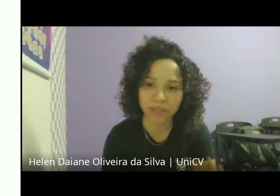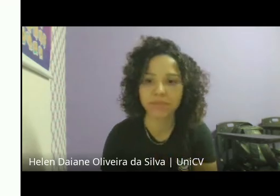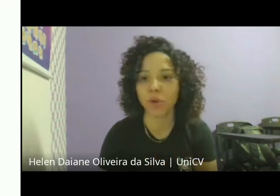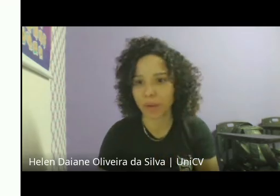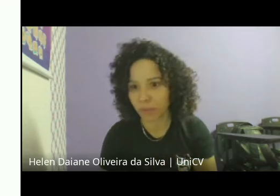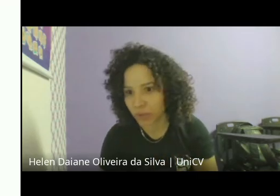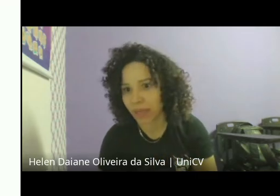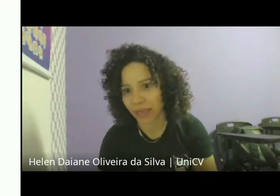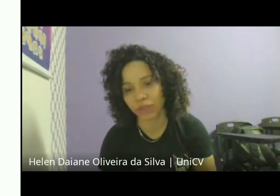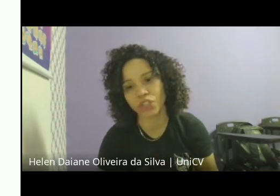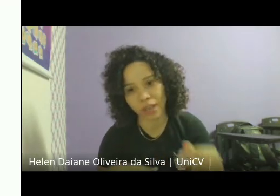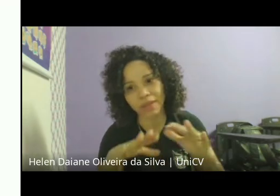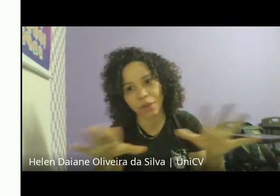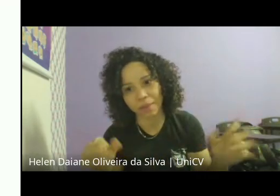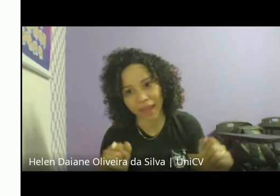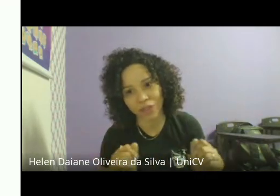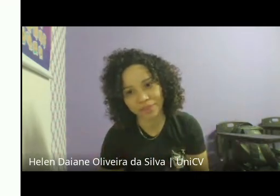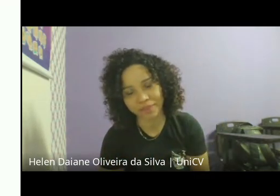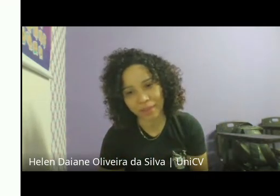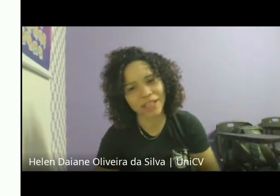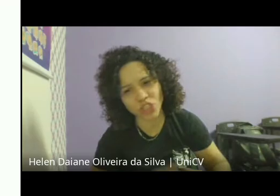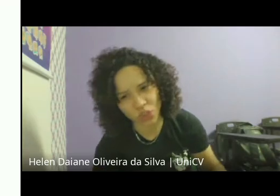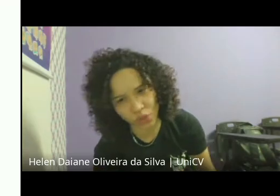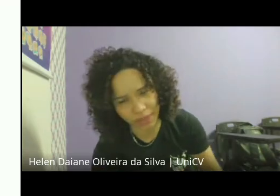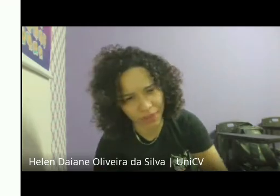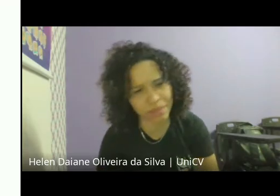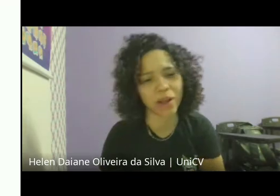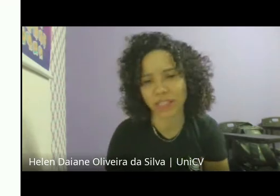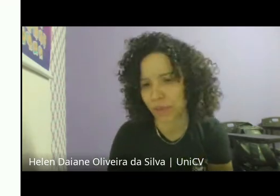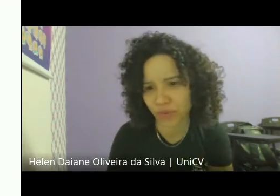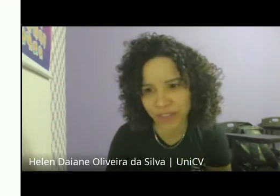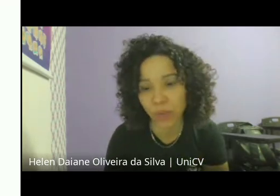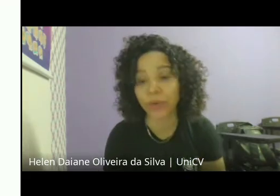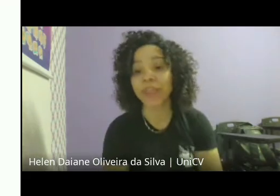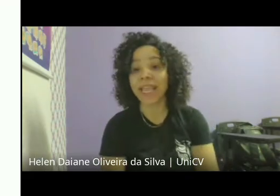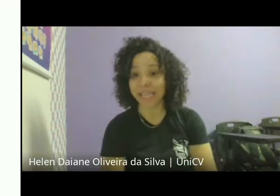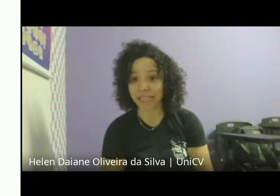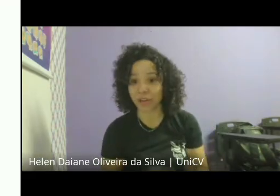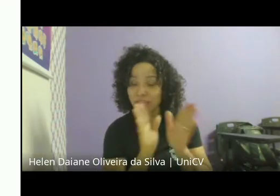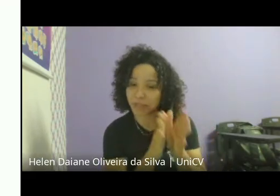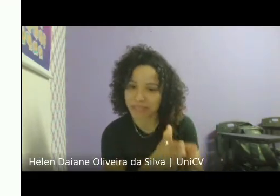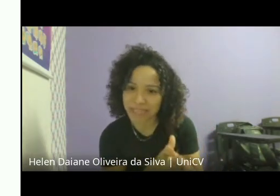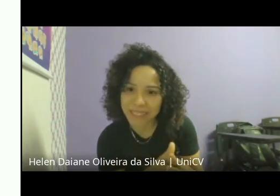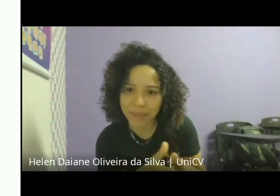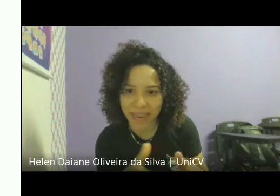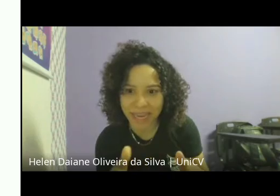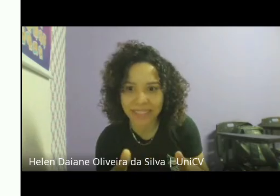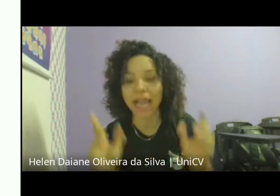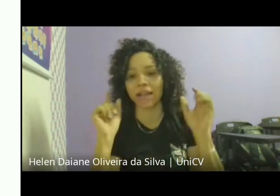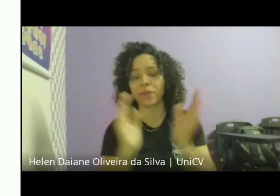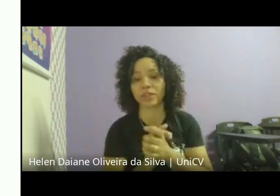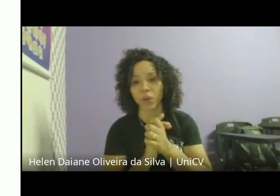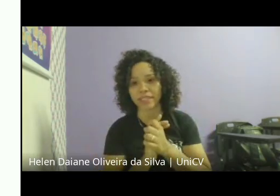também não cobrar muito barato. A gente tem que manter uma média. A gente discute na próxima aula, vocês podem ficar tranquilos. E daí nós temos mais esse